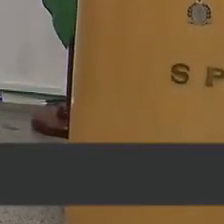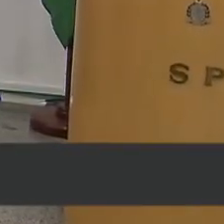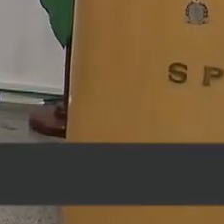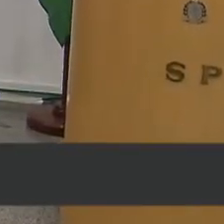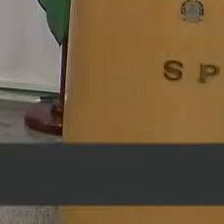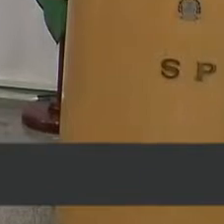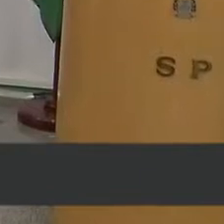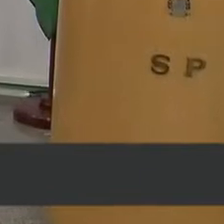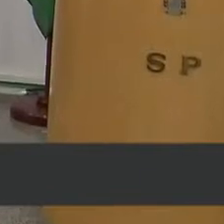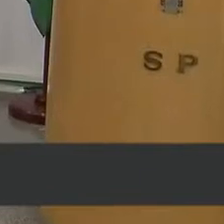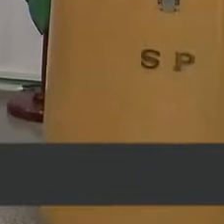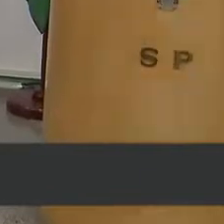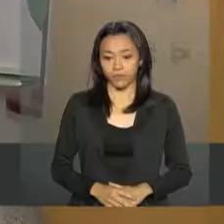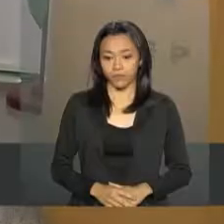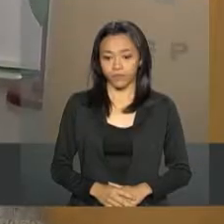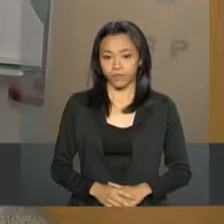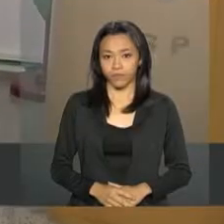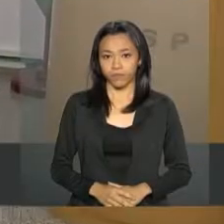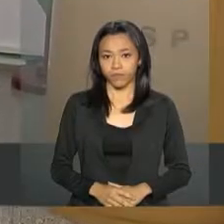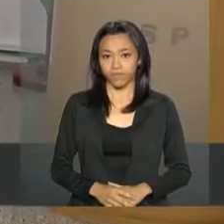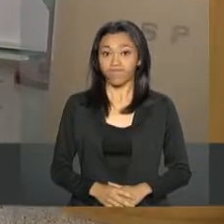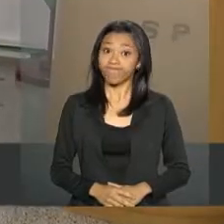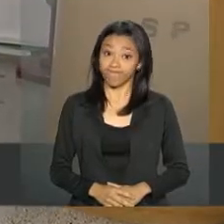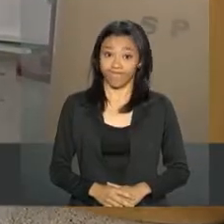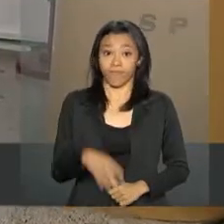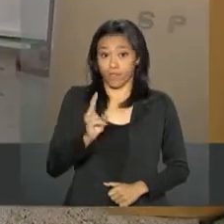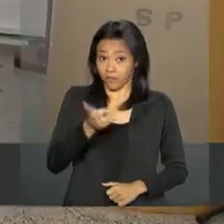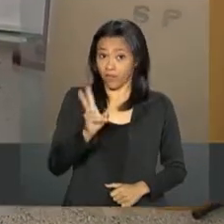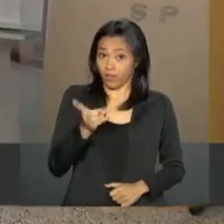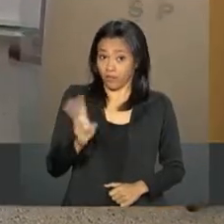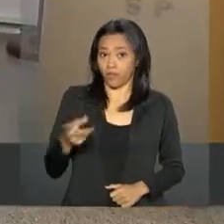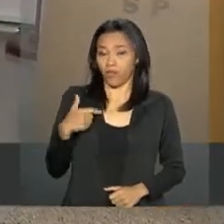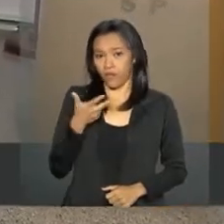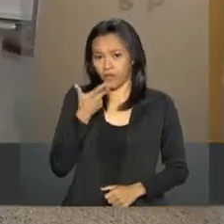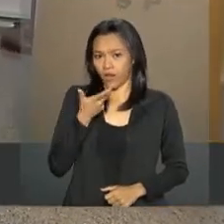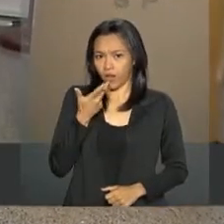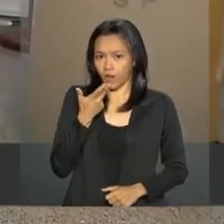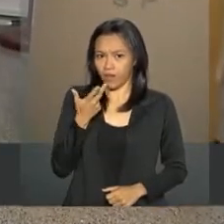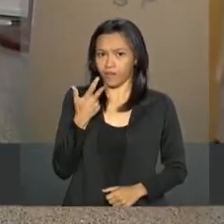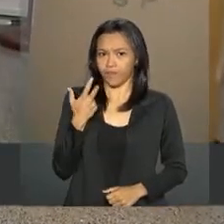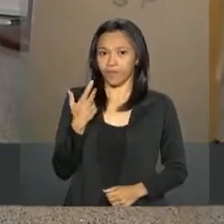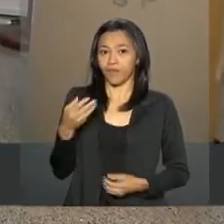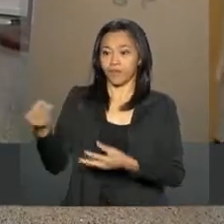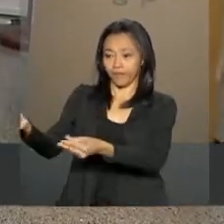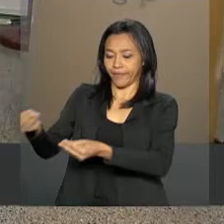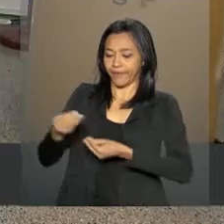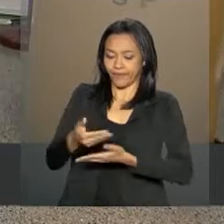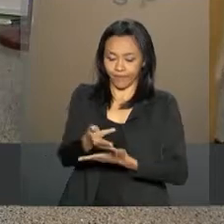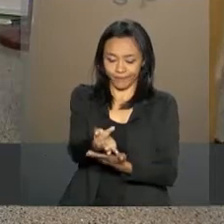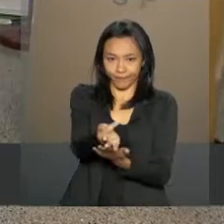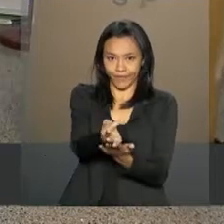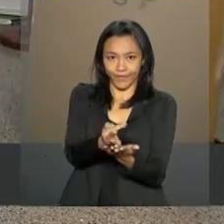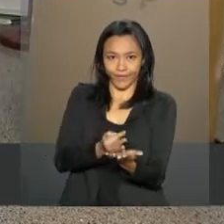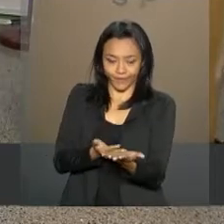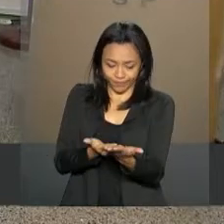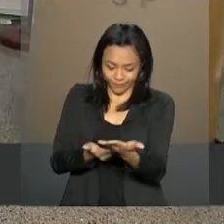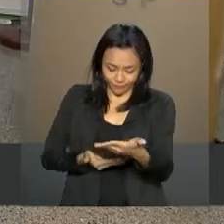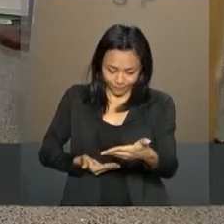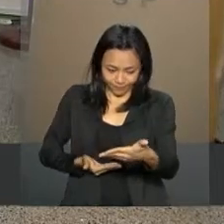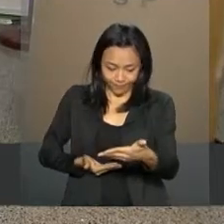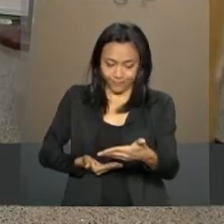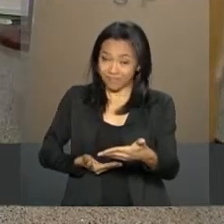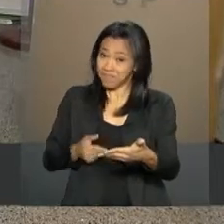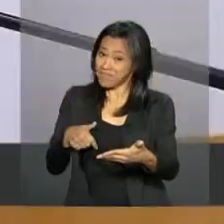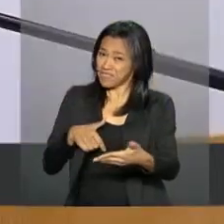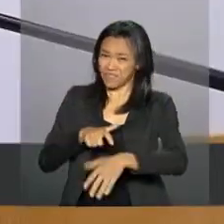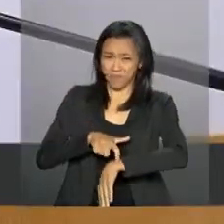Que toda vez que eu vou dizer uma palavra, coloco um discurso escrito na minha frente, né? Mas eu sinto que este não